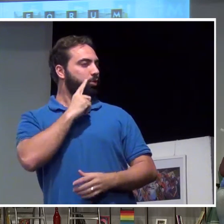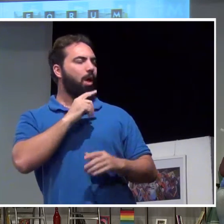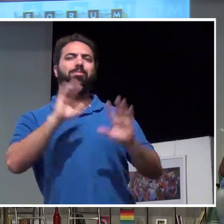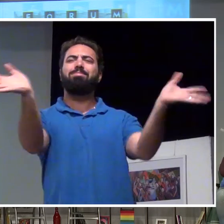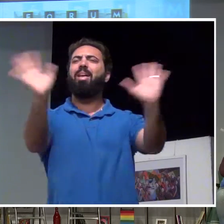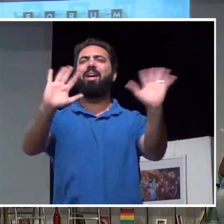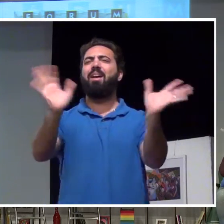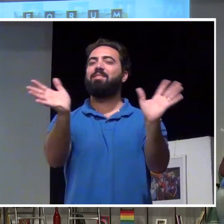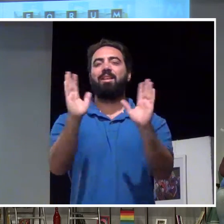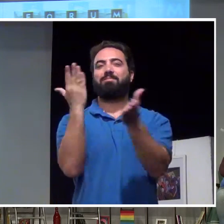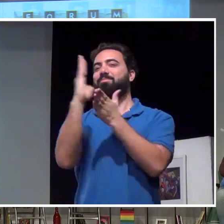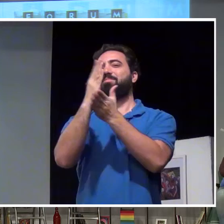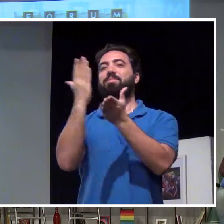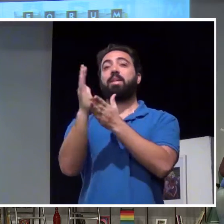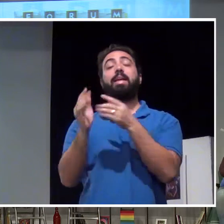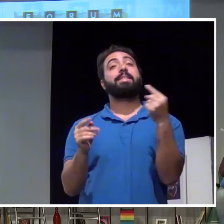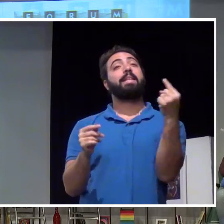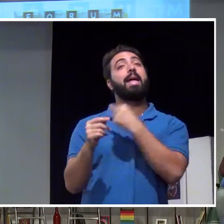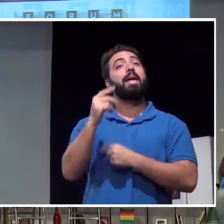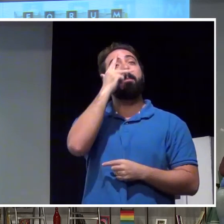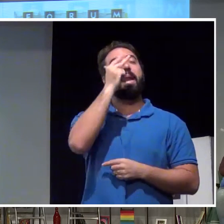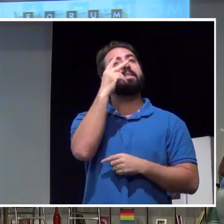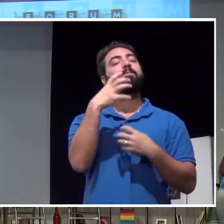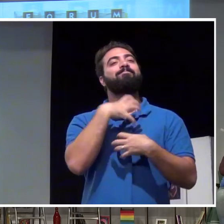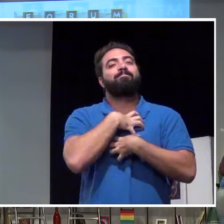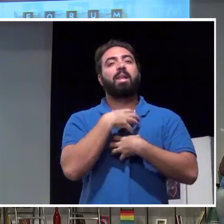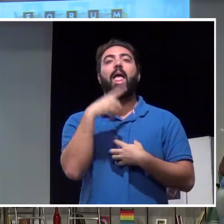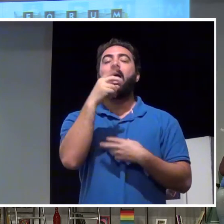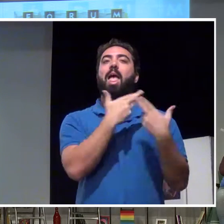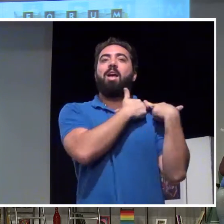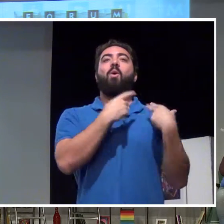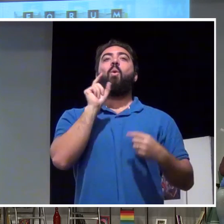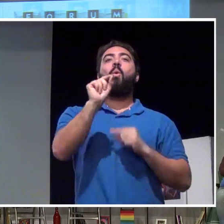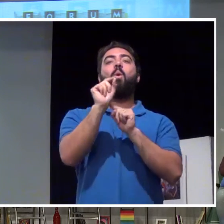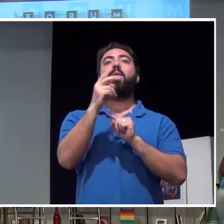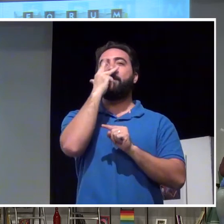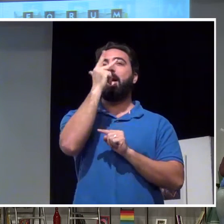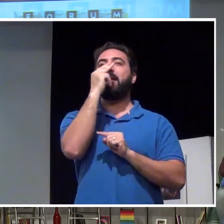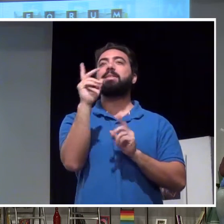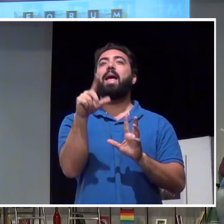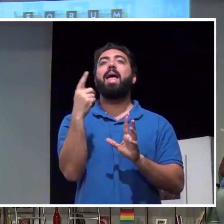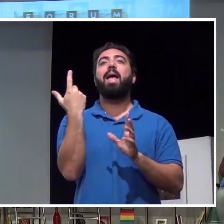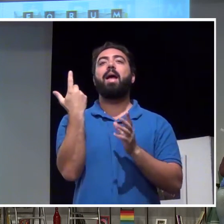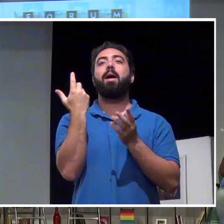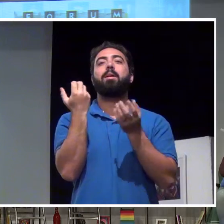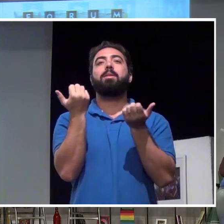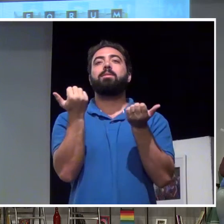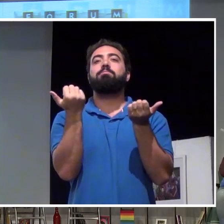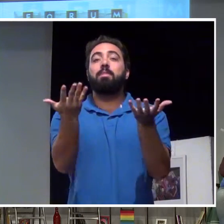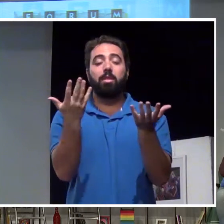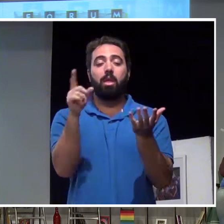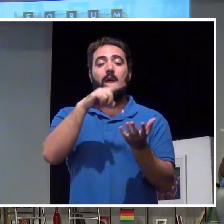nada disso. Ela se sente responsável por passar para